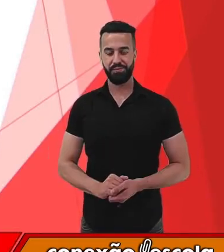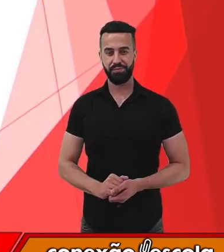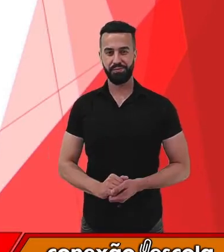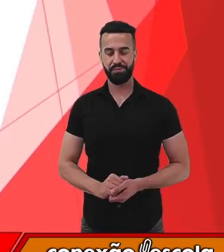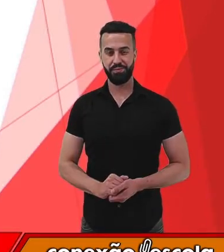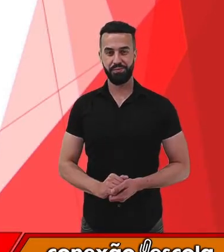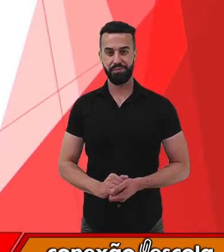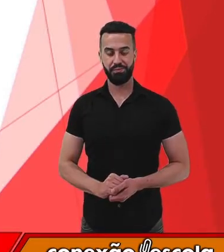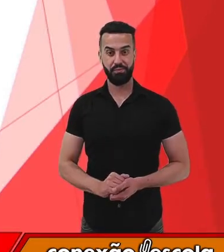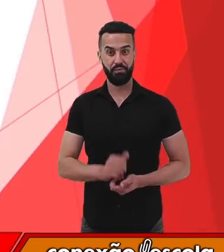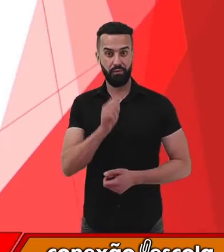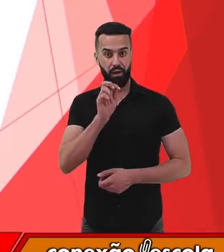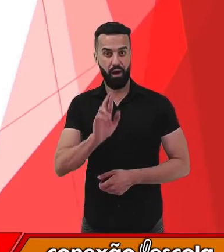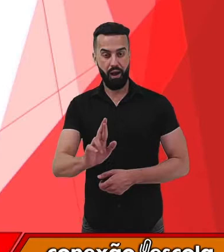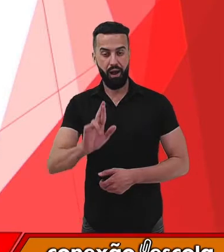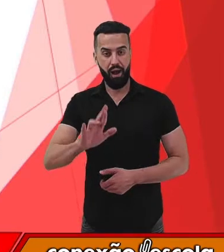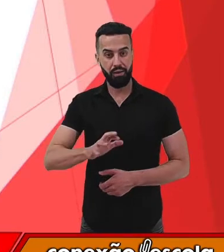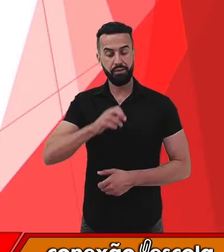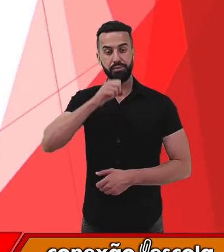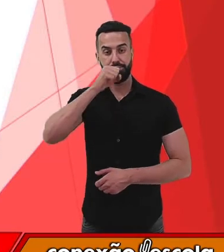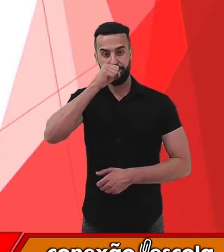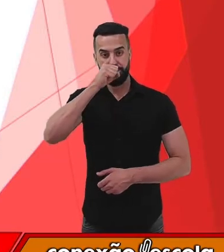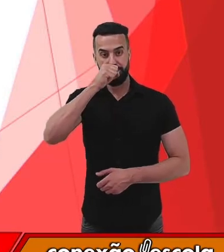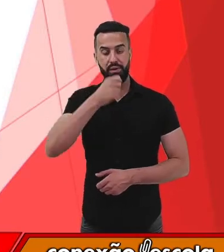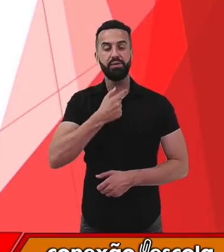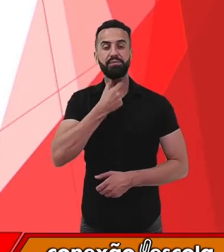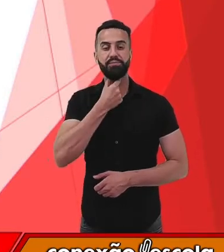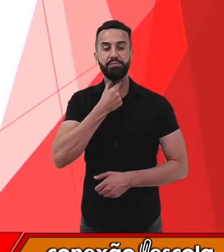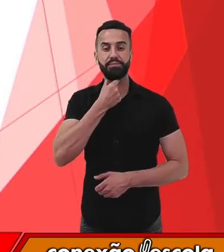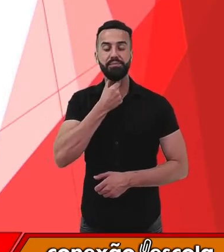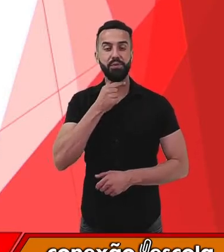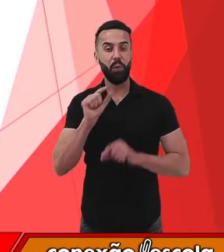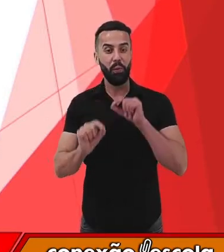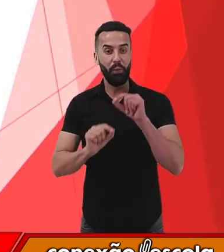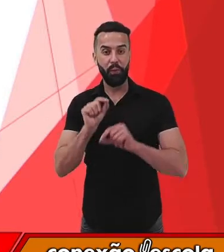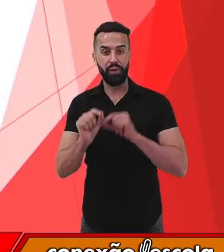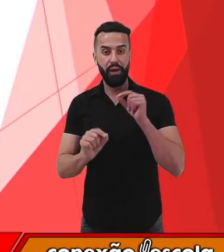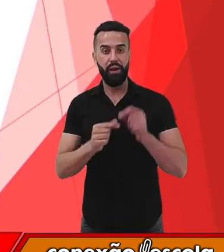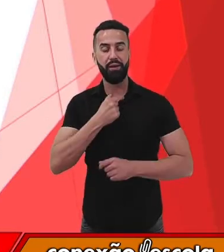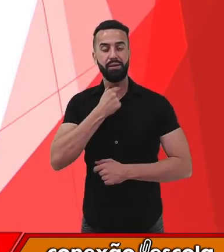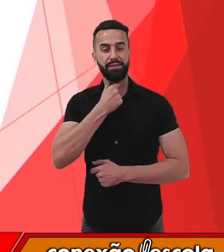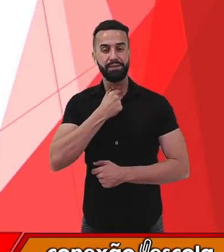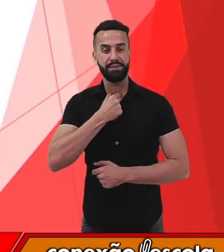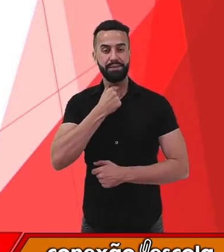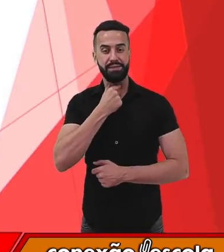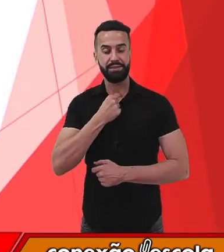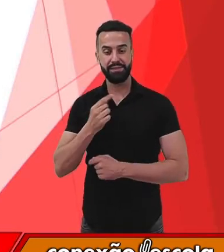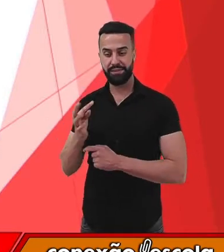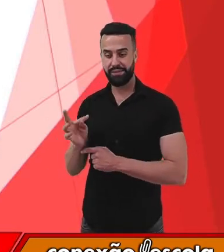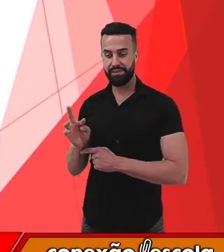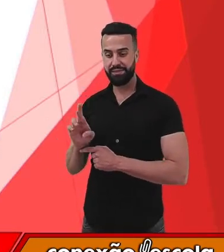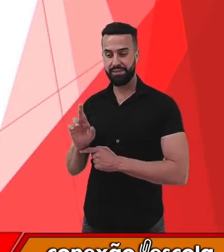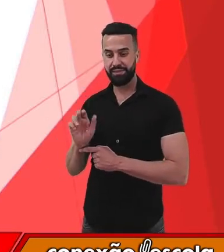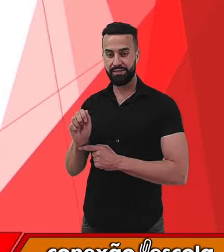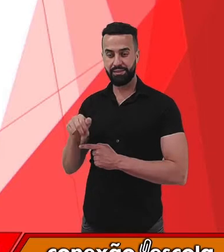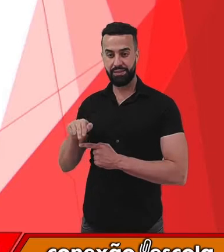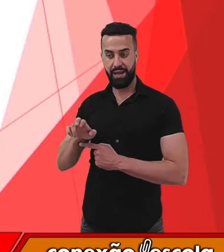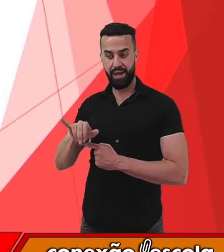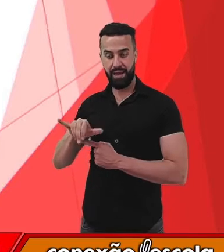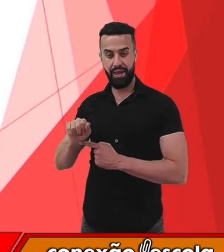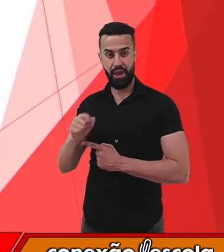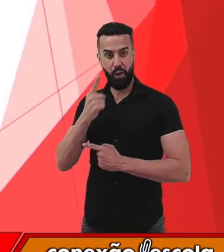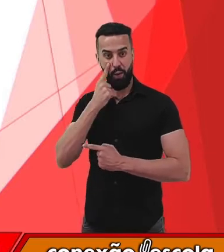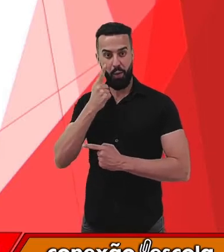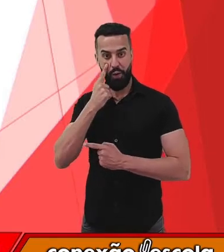O ar inspirado da laringe é conduzido até a traqueia, que é essa estrutura que eu